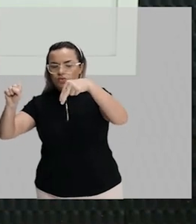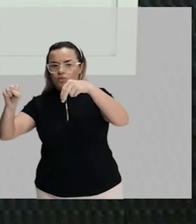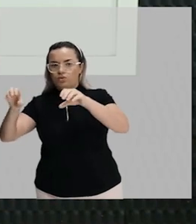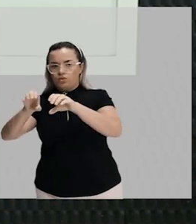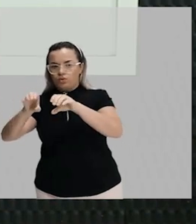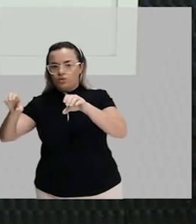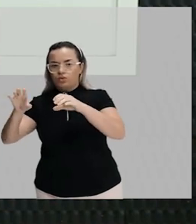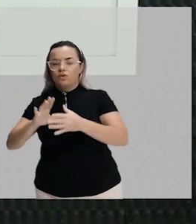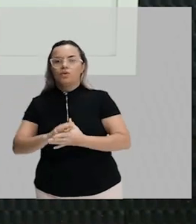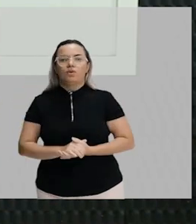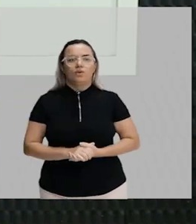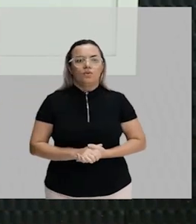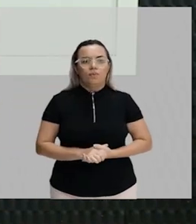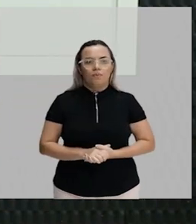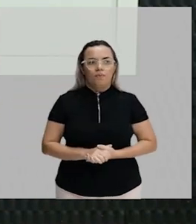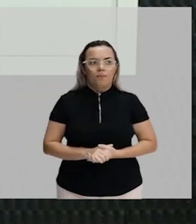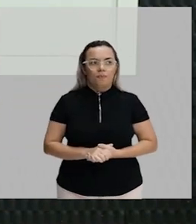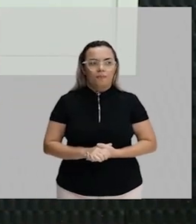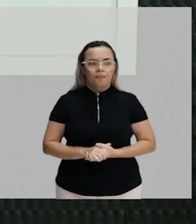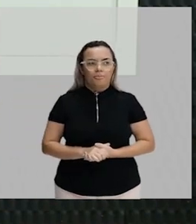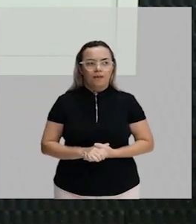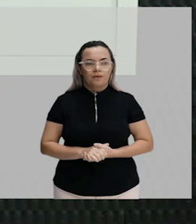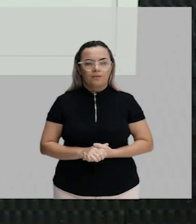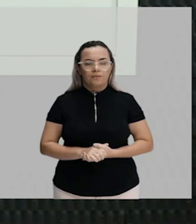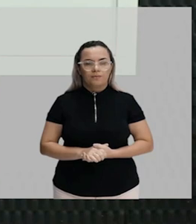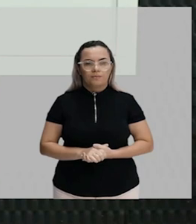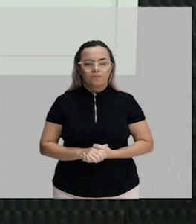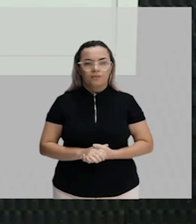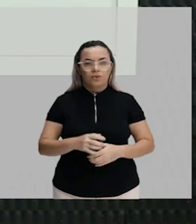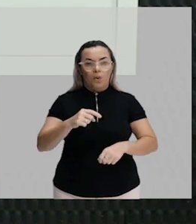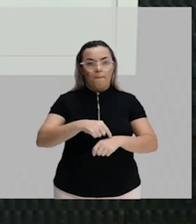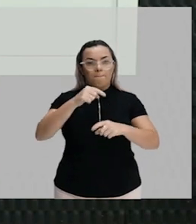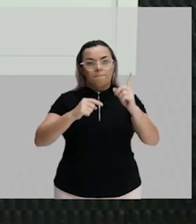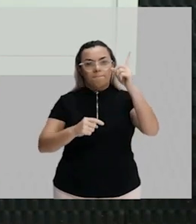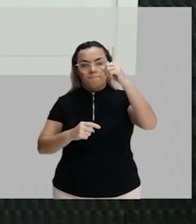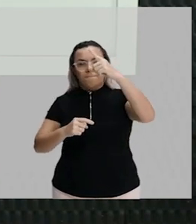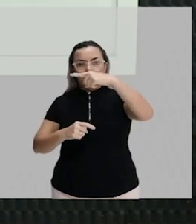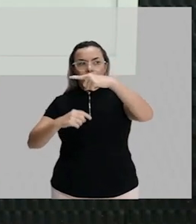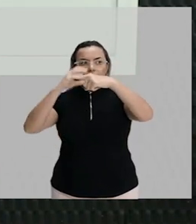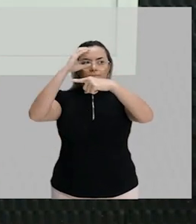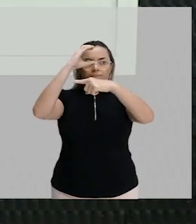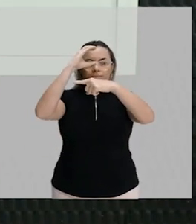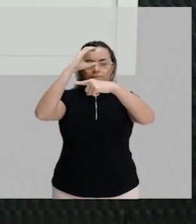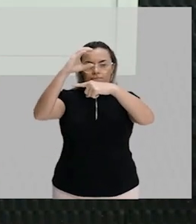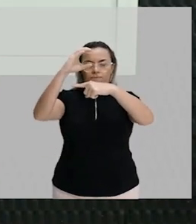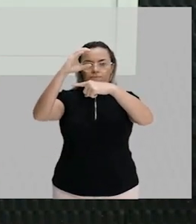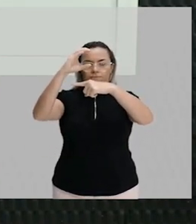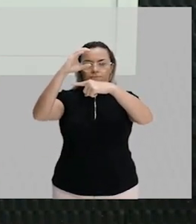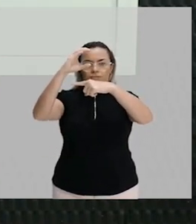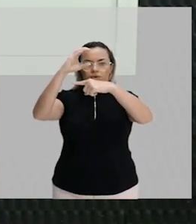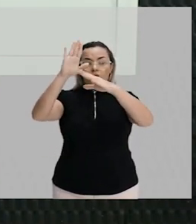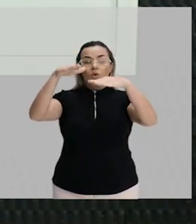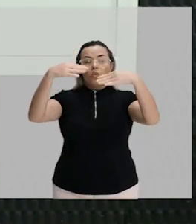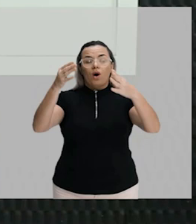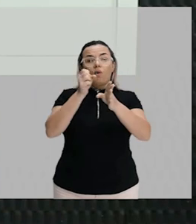vamos ver no momento que fechar aqui o circuito o sentido da corrente quando fecha o circuito